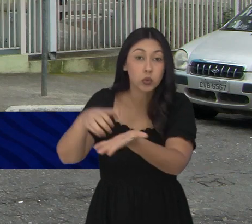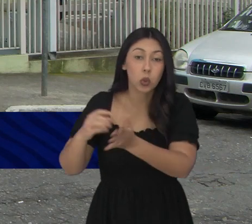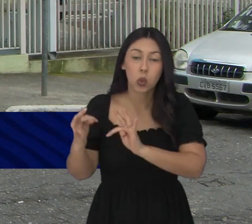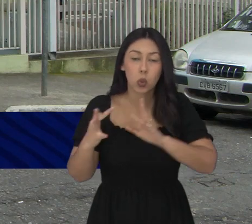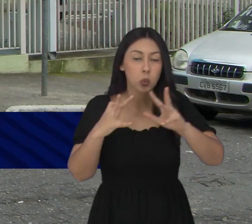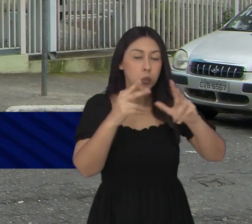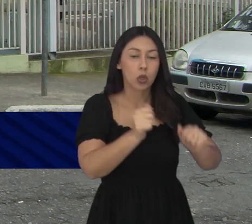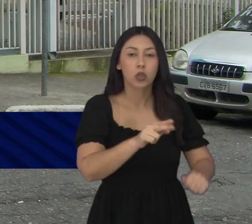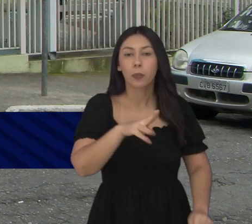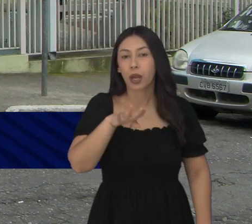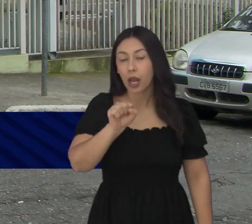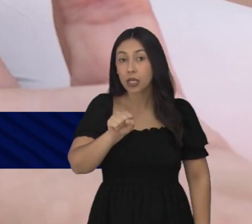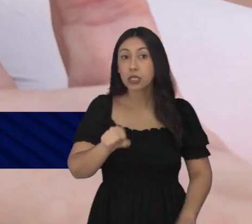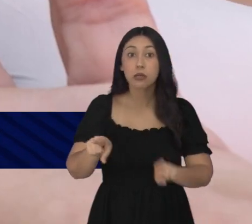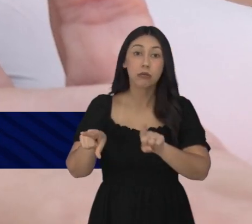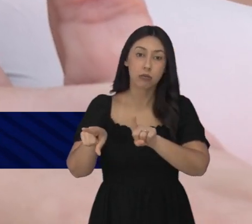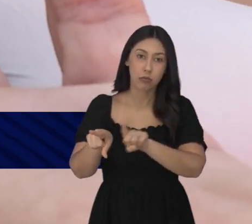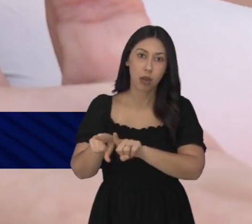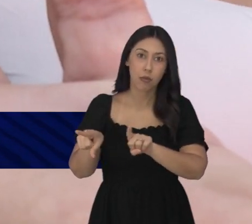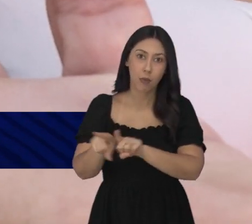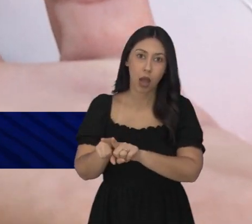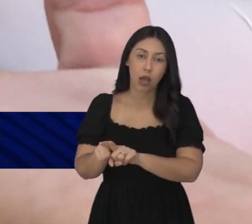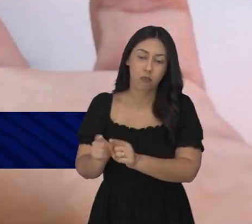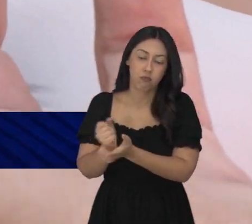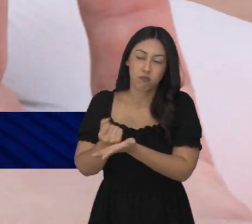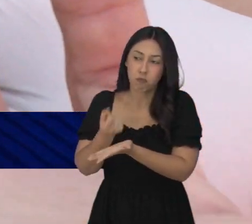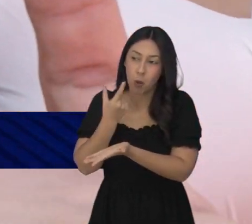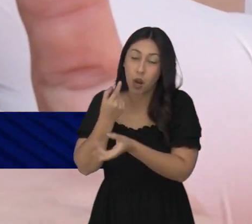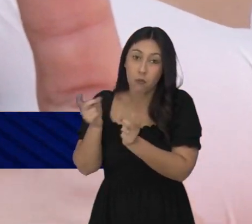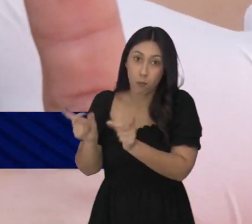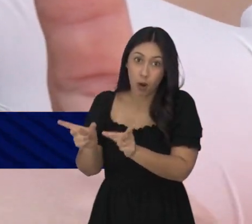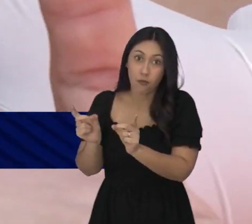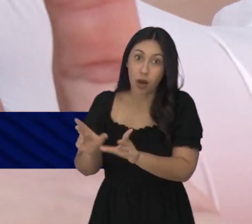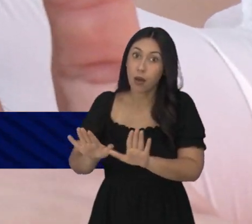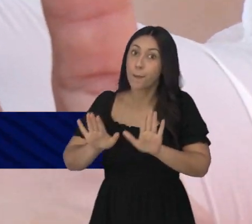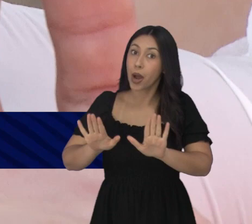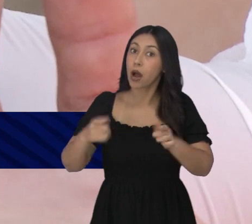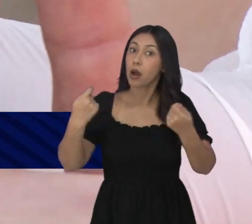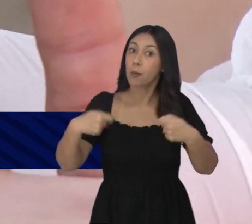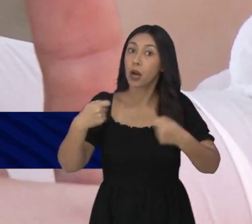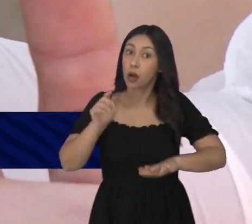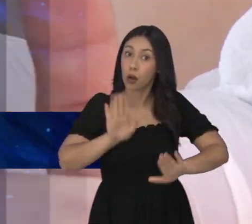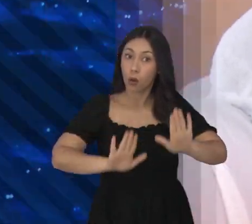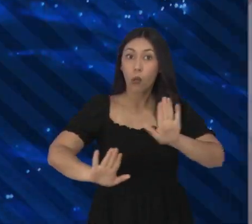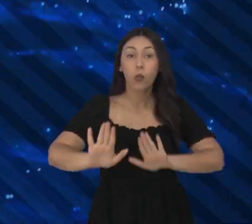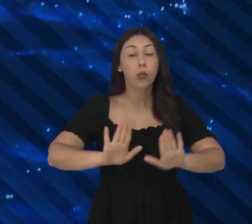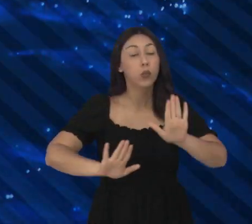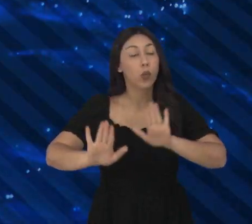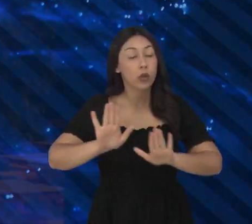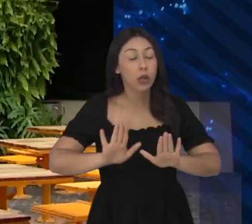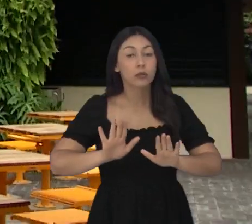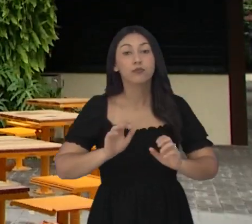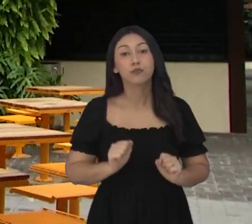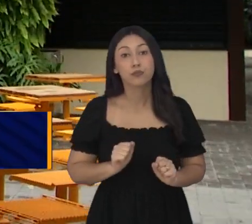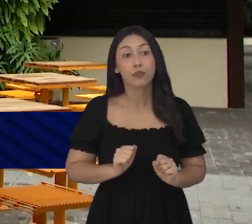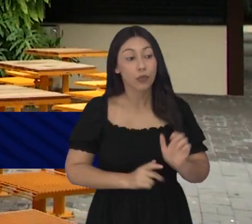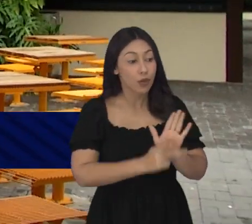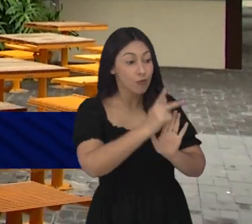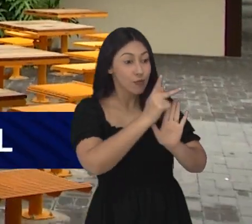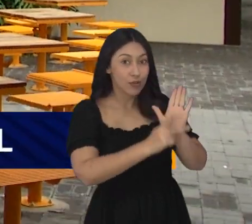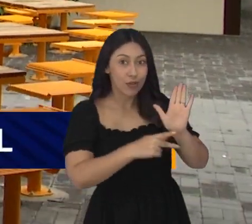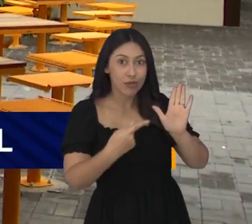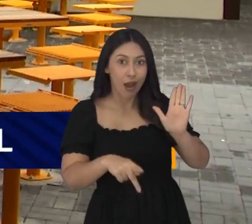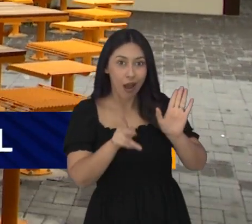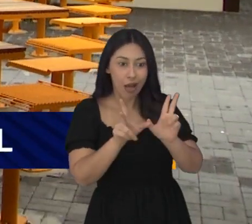José dos Campos. Teste também está sendo oferecido em farmácias, mas vamos alertar sobre os cuidados. O projeto aprovado na